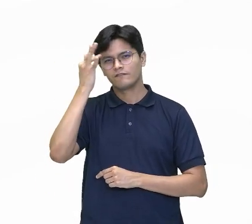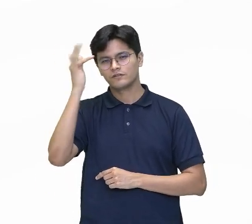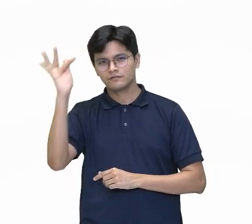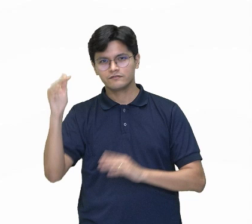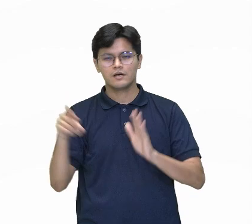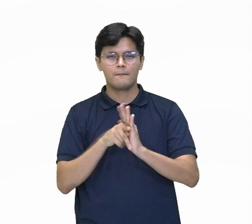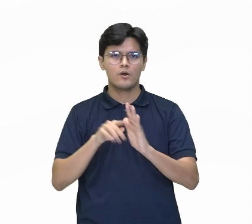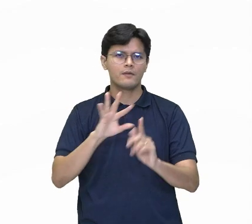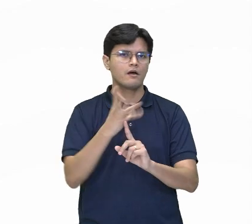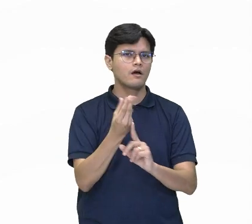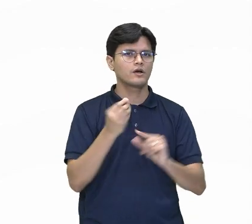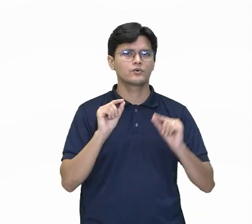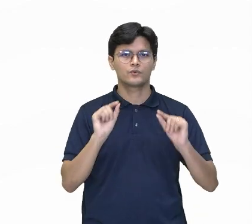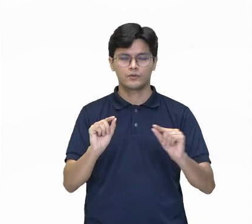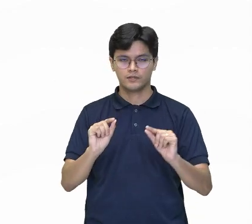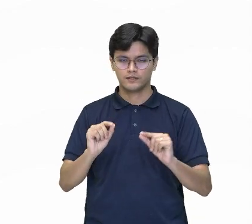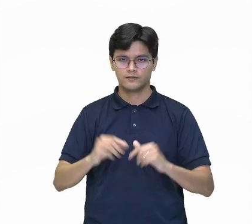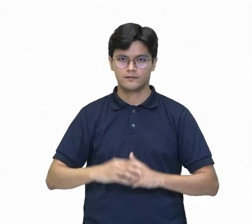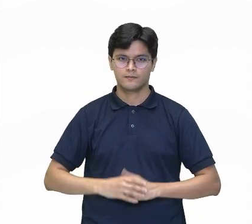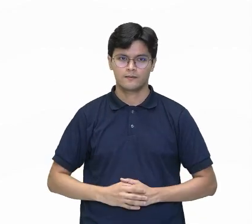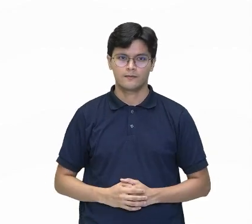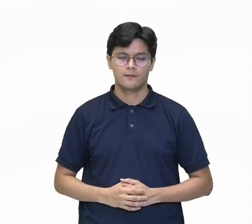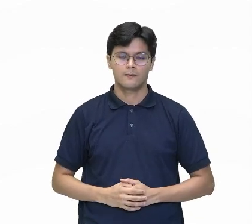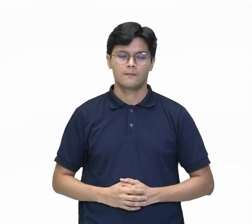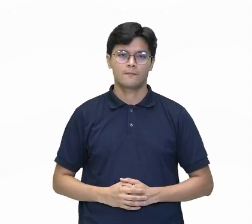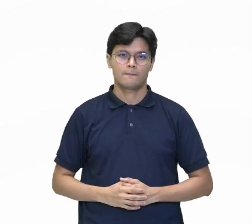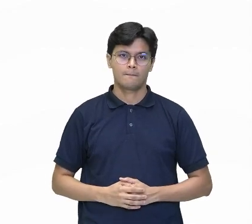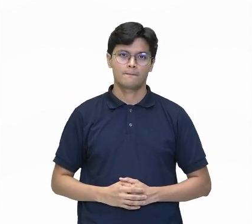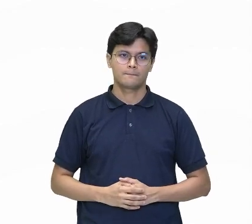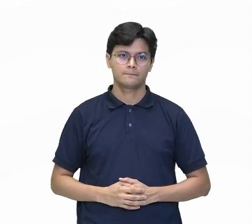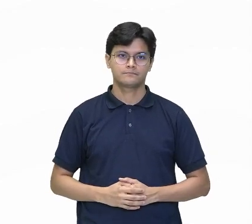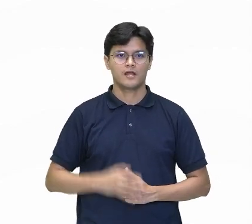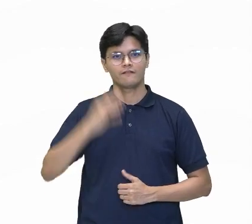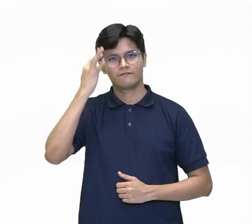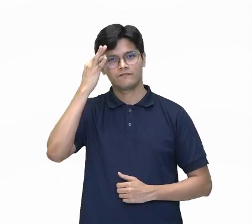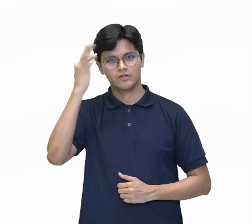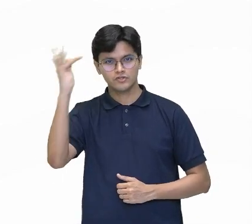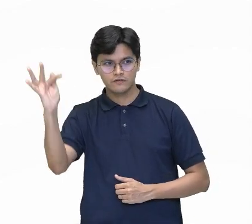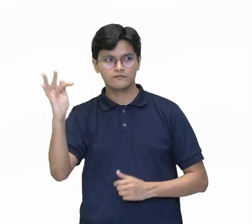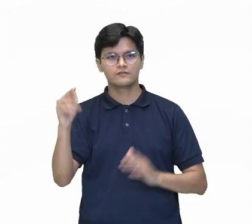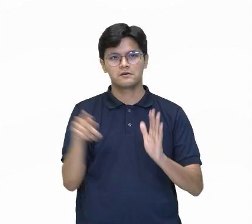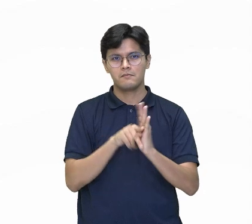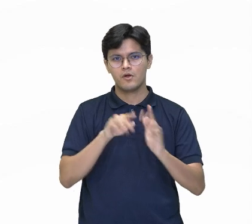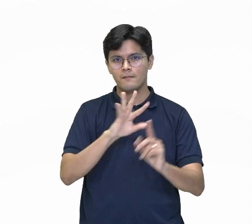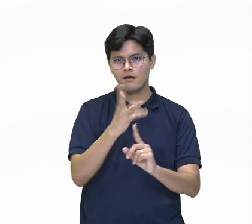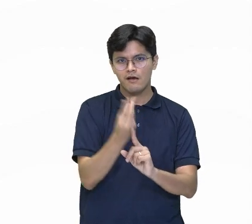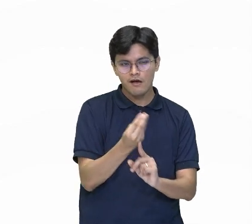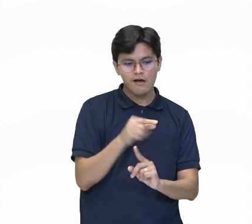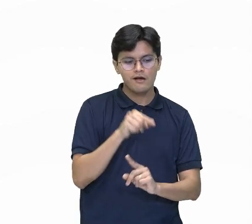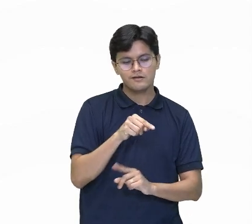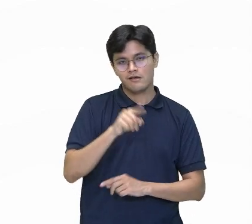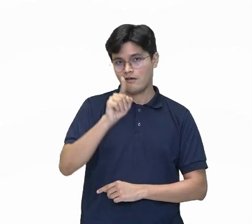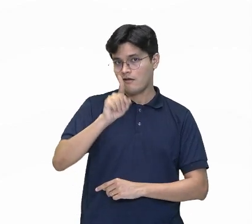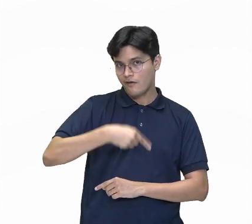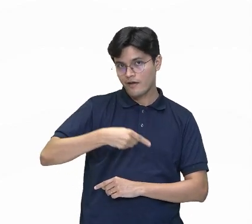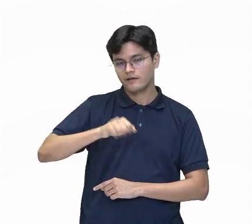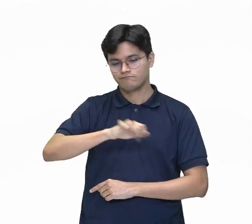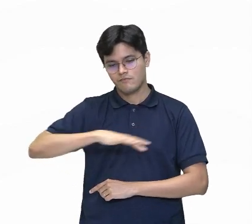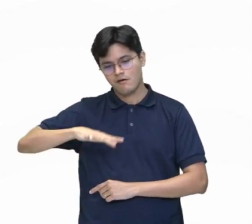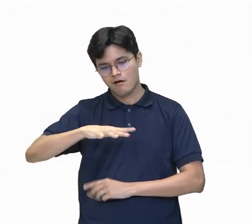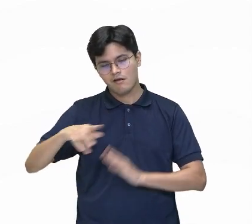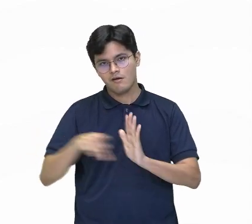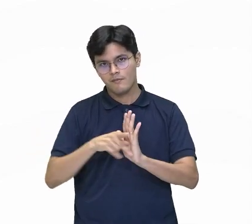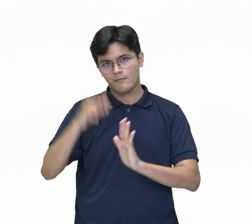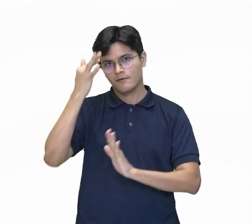arte. Quando nós falamos em filosofia da arte, nós estamos falando de um campo da filosofia chamado de